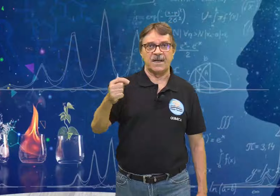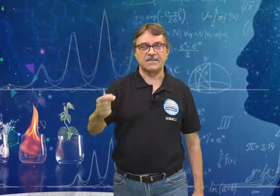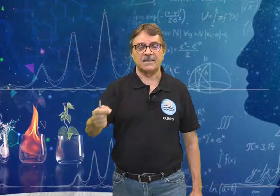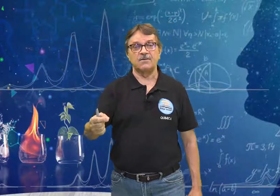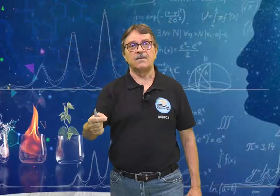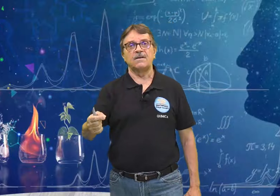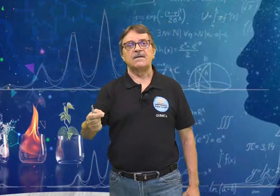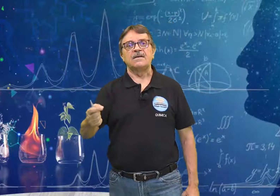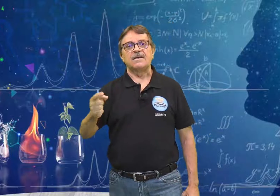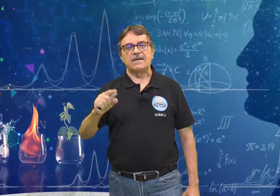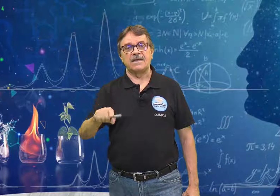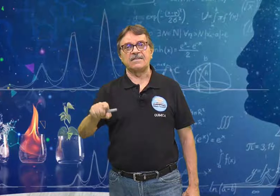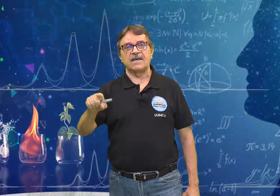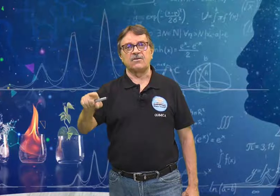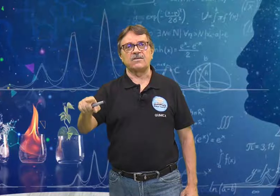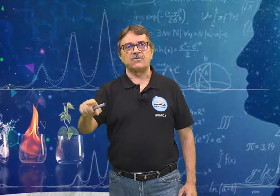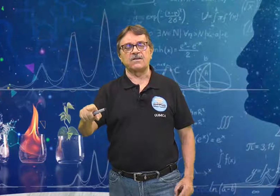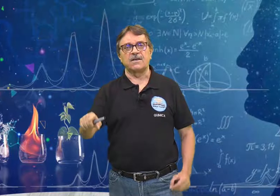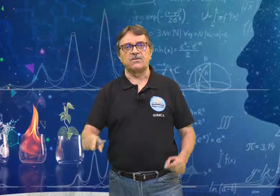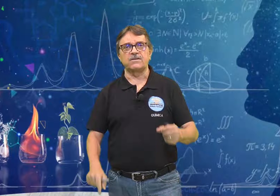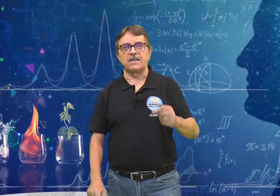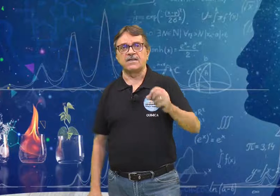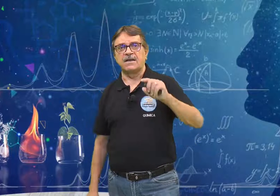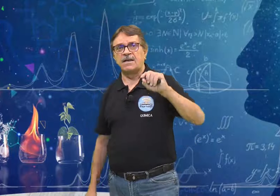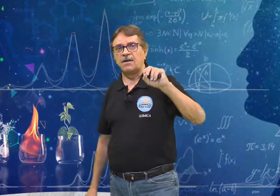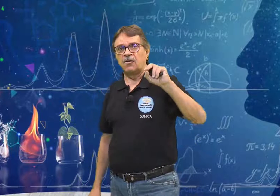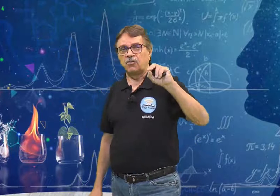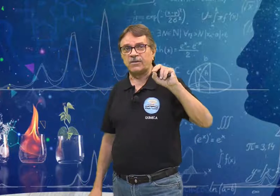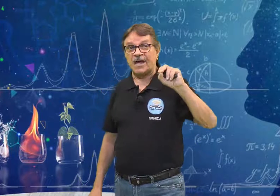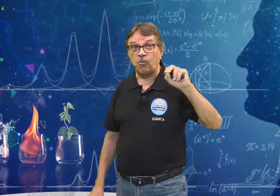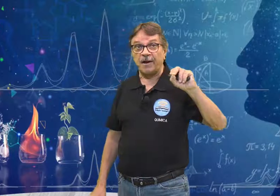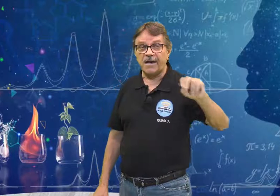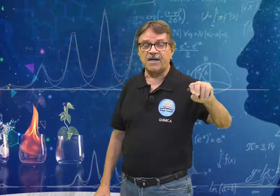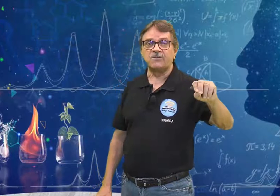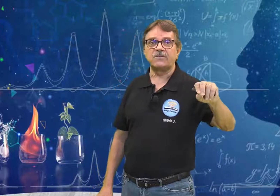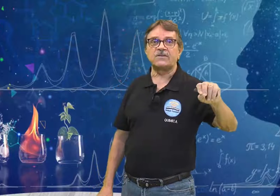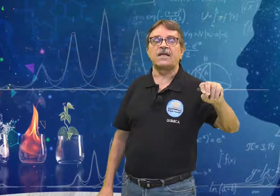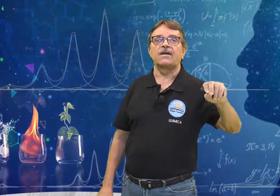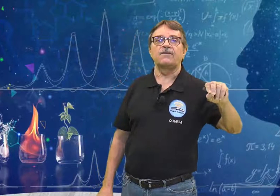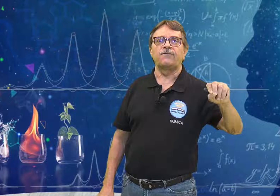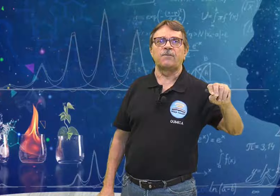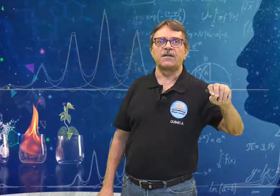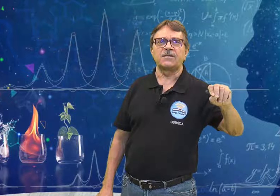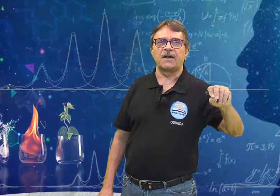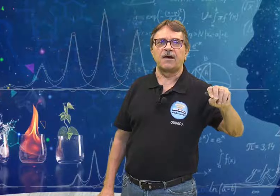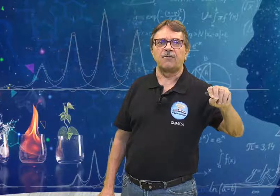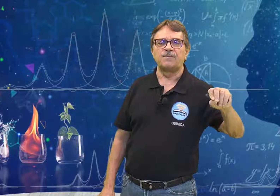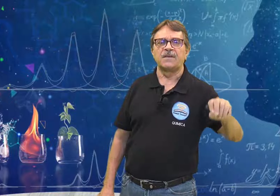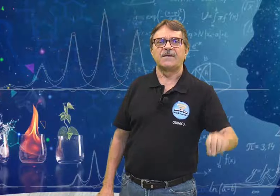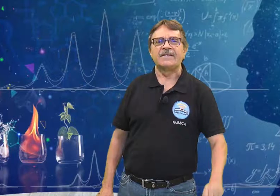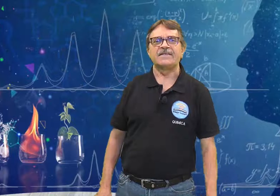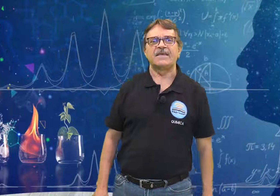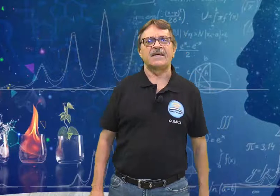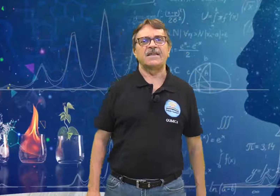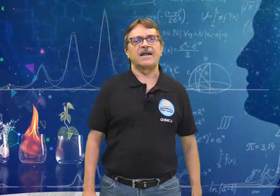dupla ligação, eles serão os alcenos, ou seja, os alcanos terão fórmula